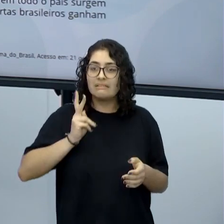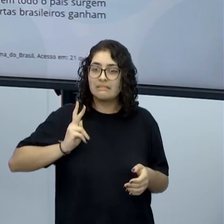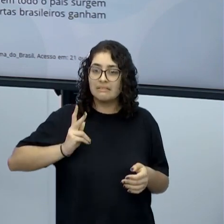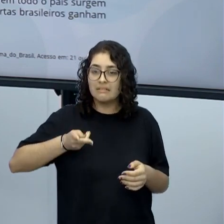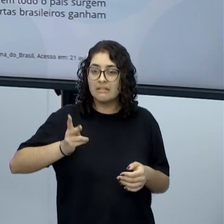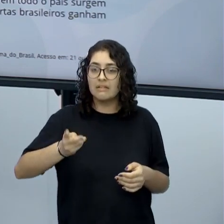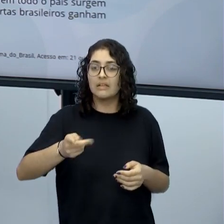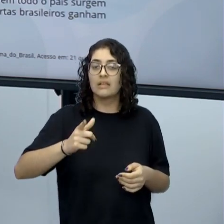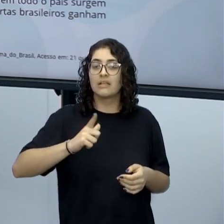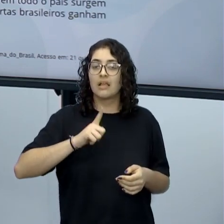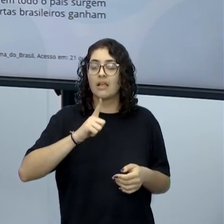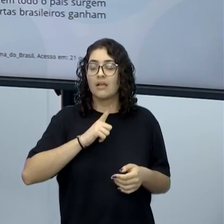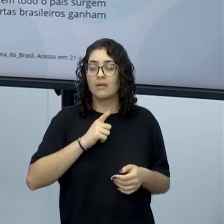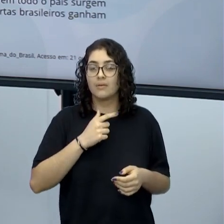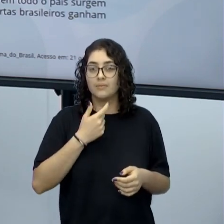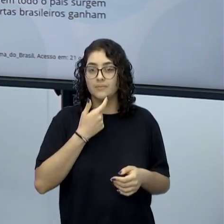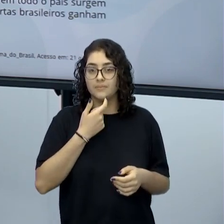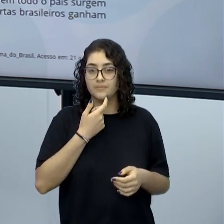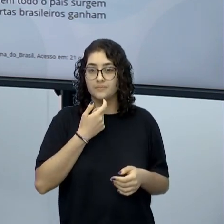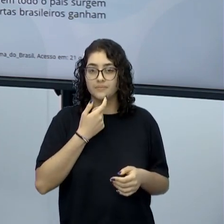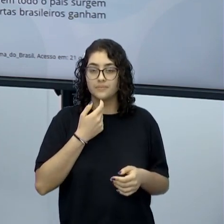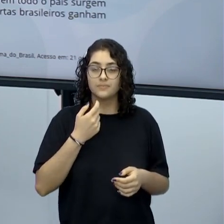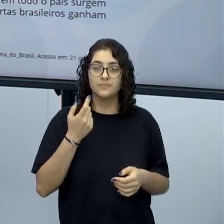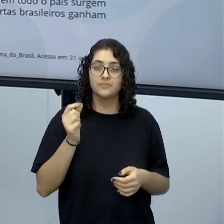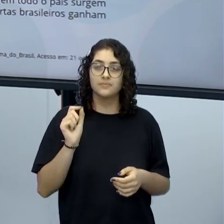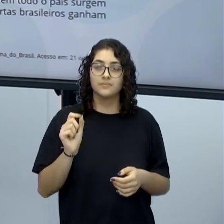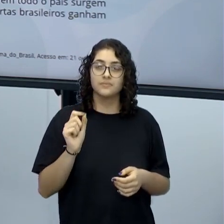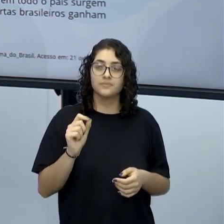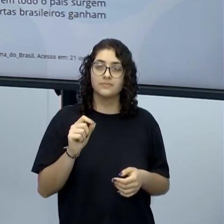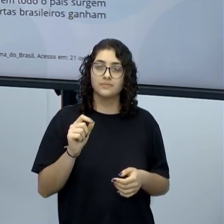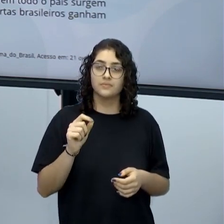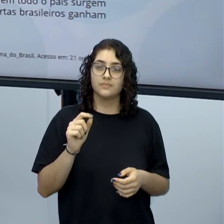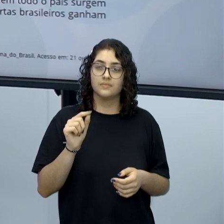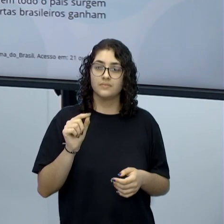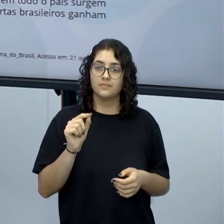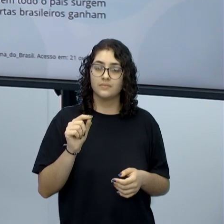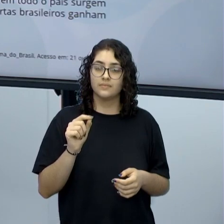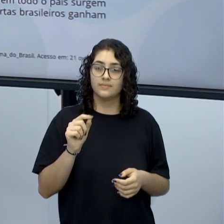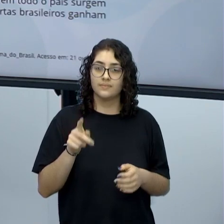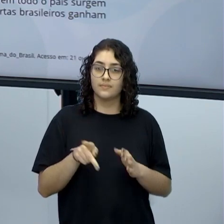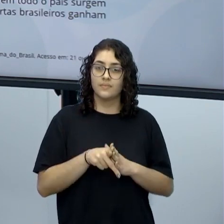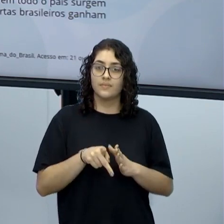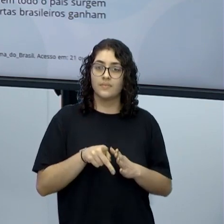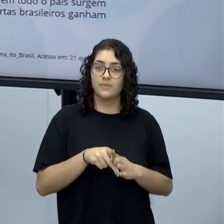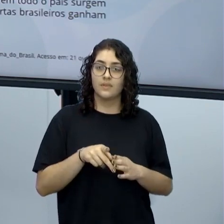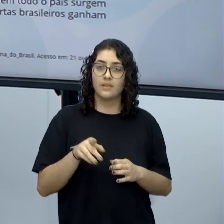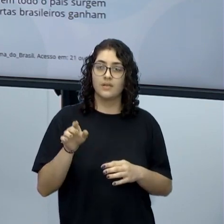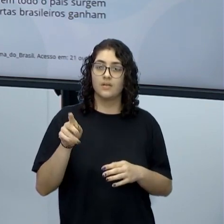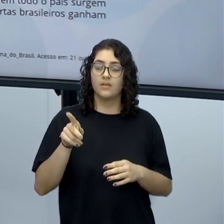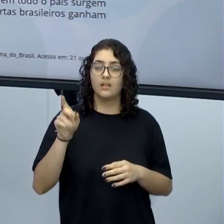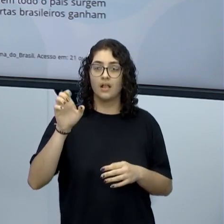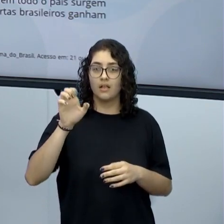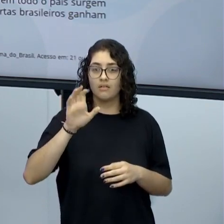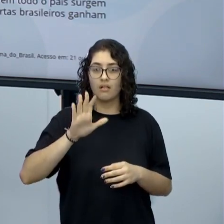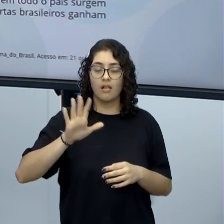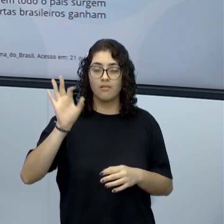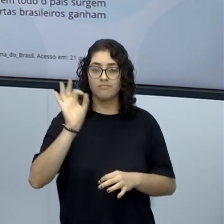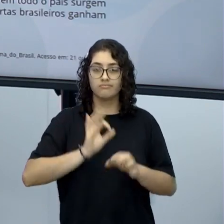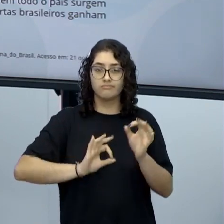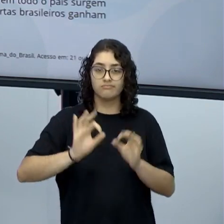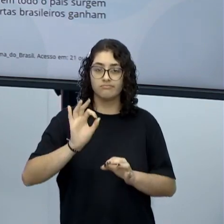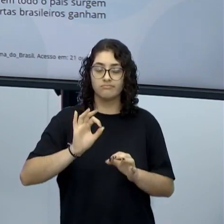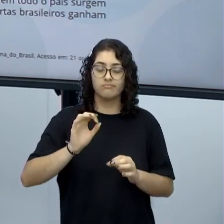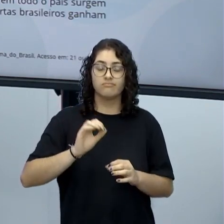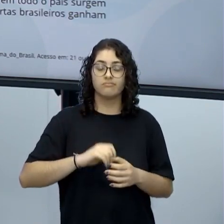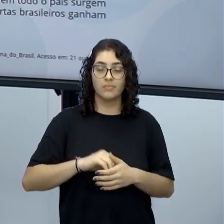houve a tentativa do establishment, né? do governo, do Estado, das pessoas que pensam